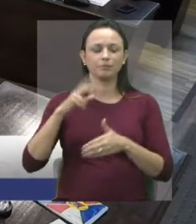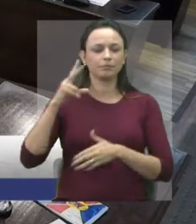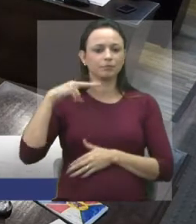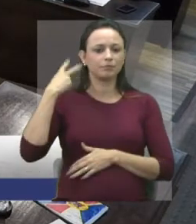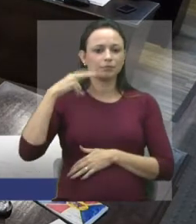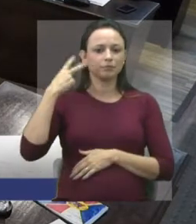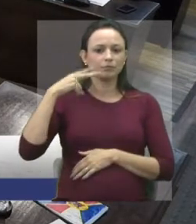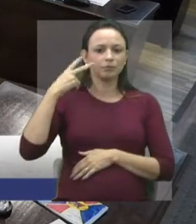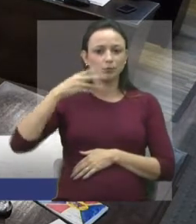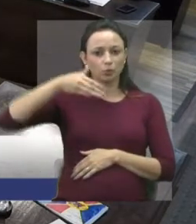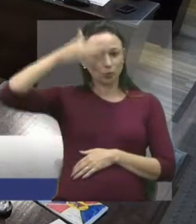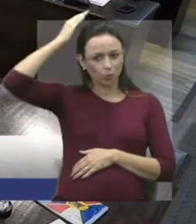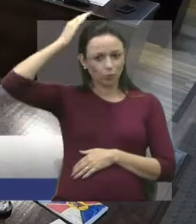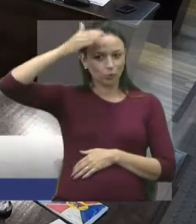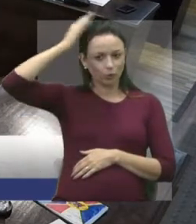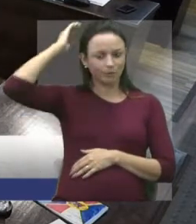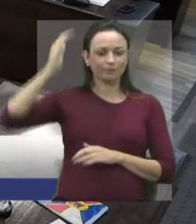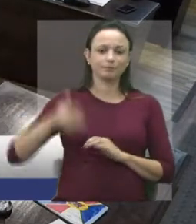vereador Tuco Bauab.